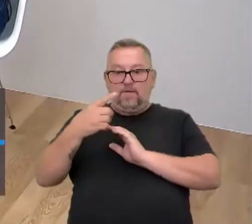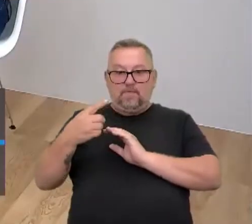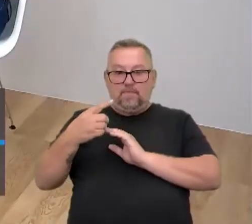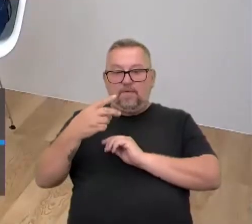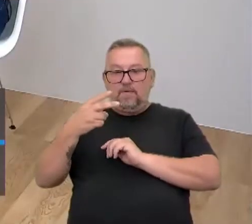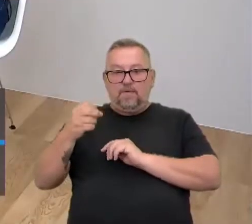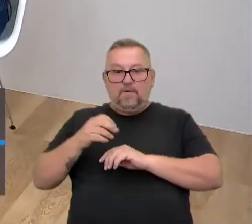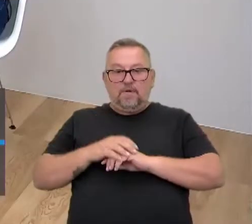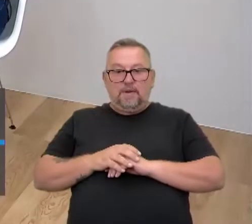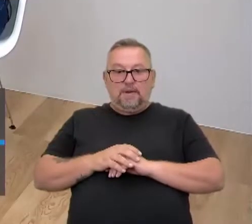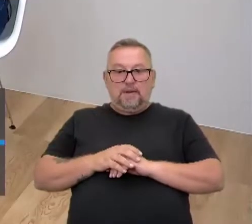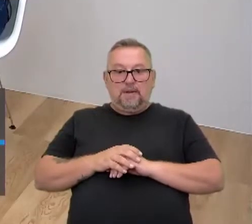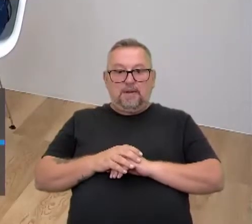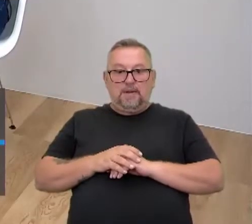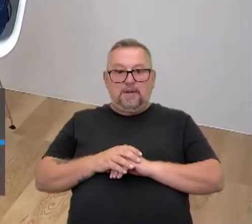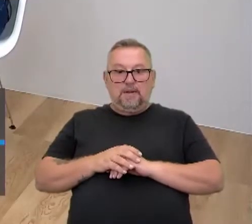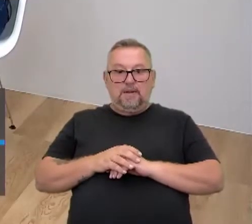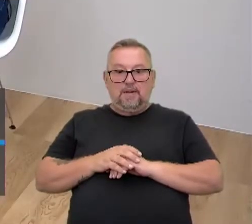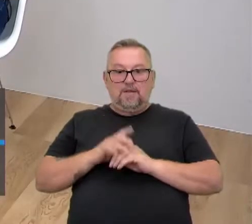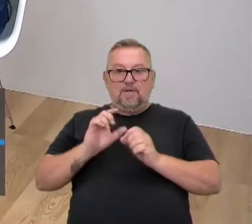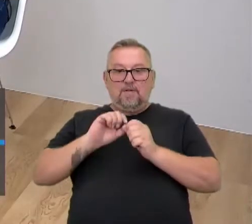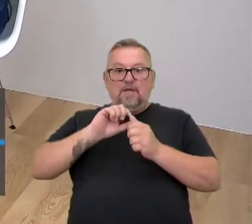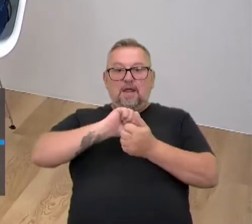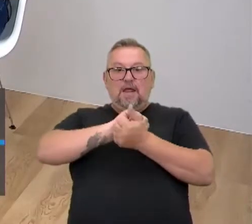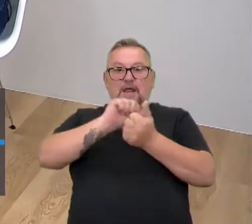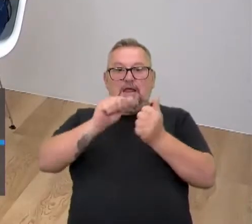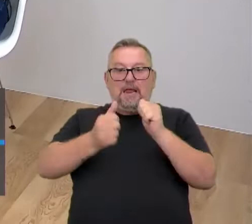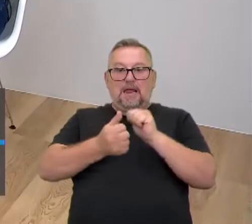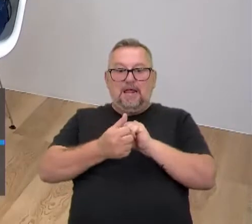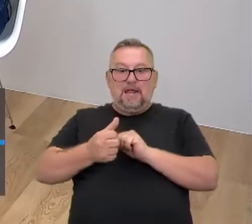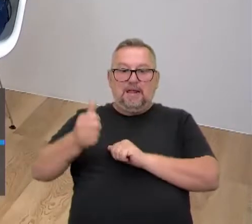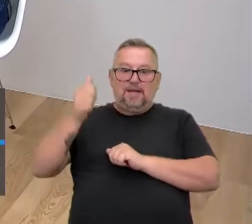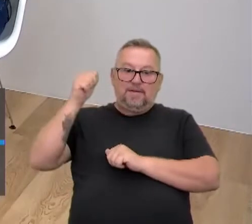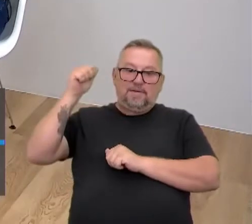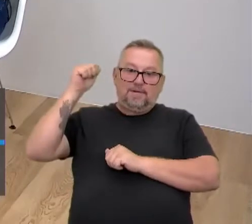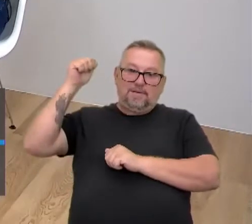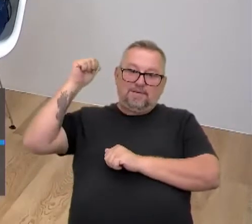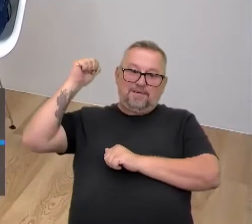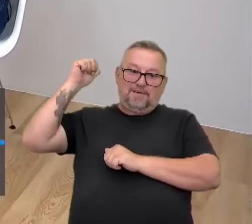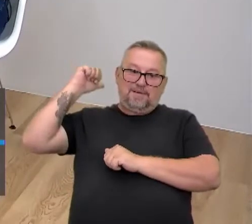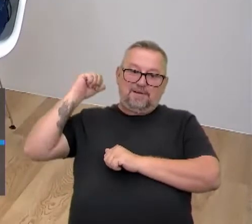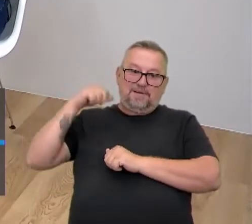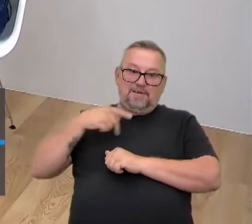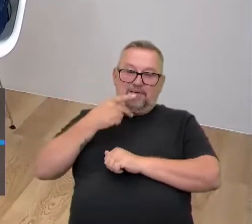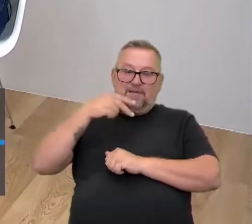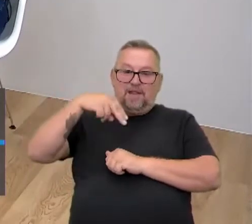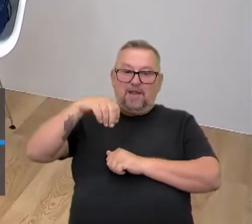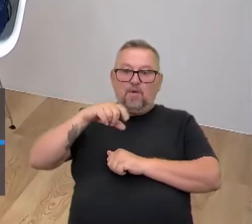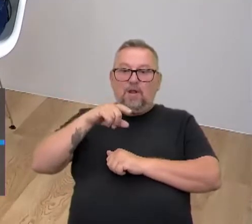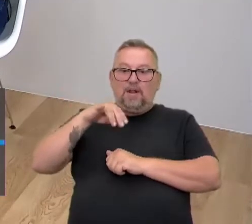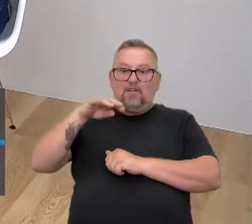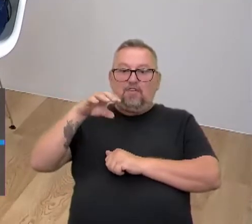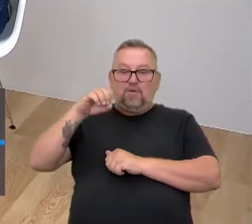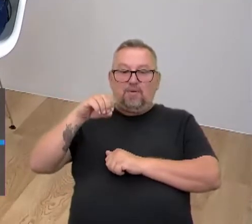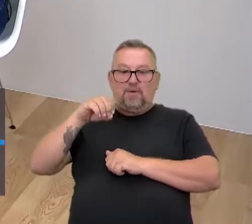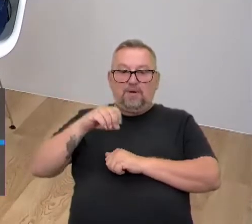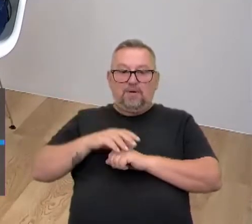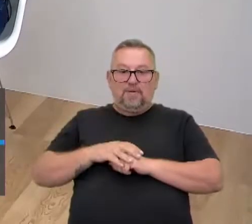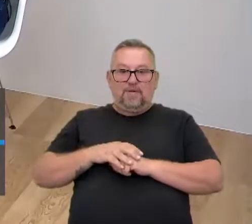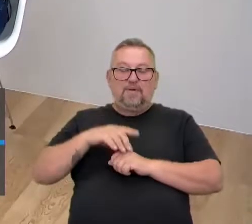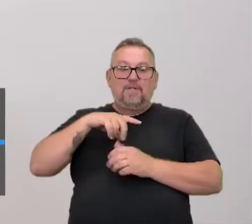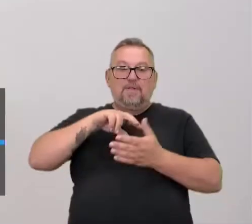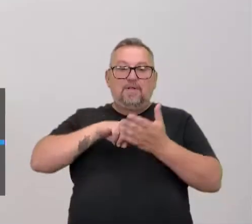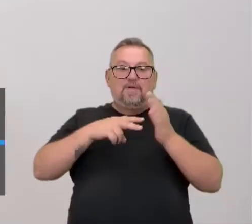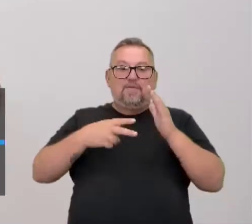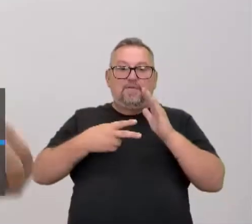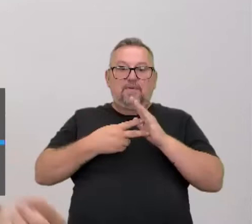XX. O nosso organismo ele foi adaptado lá no teu LED quando você falou do Neolítico. Isso significa